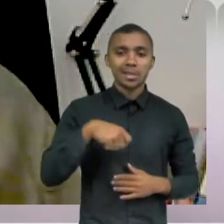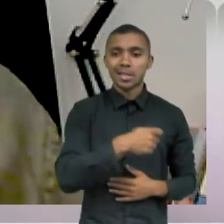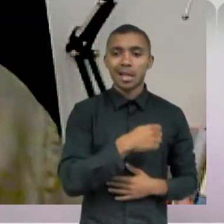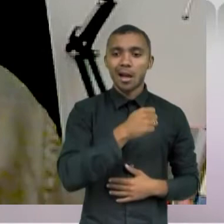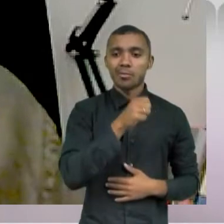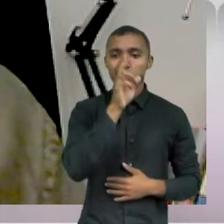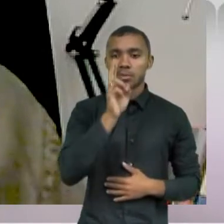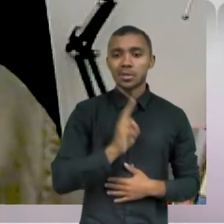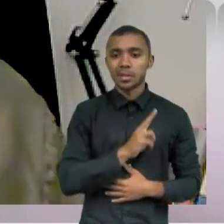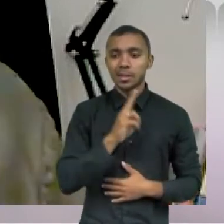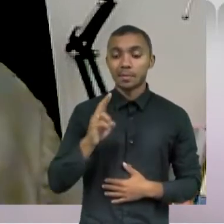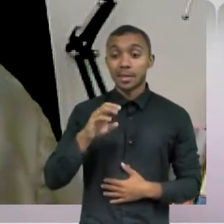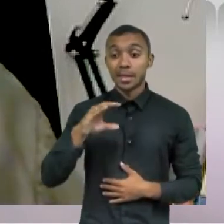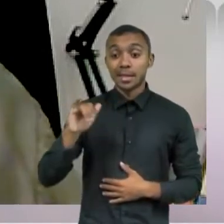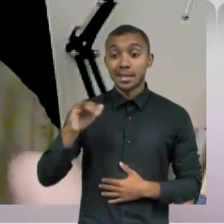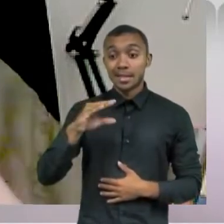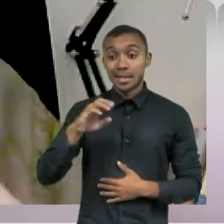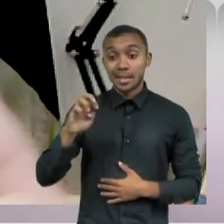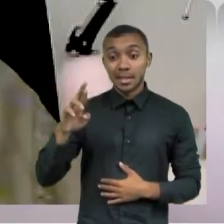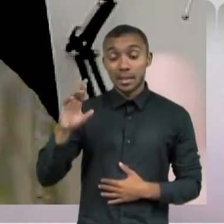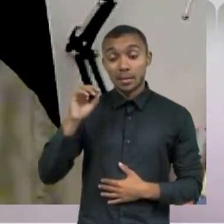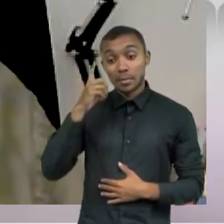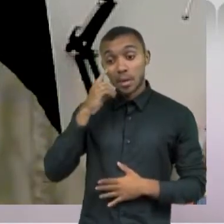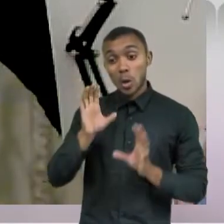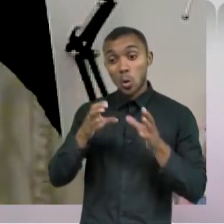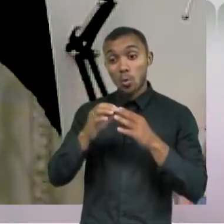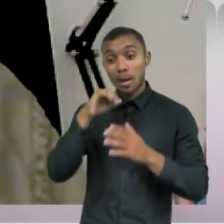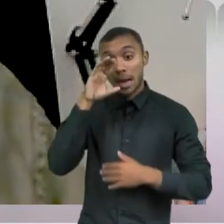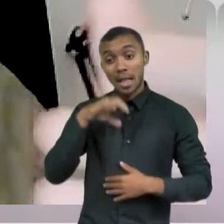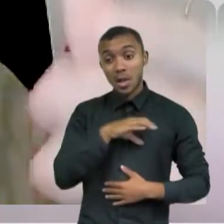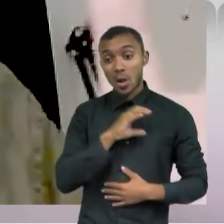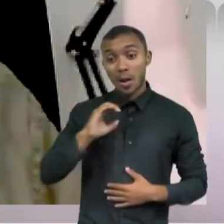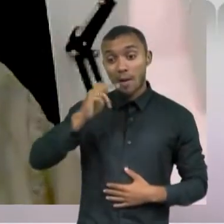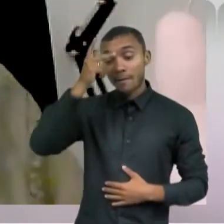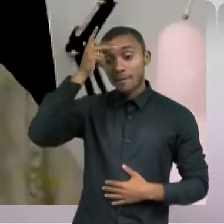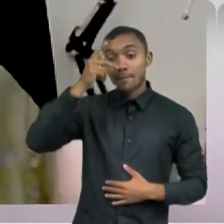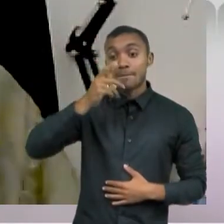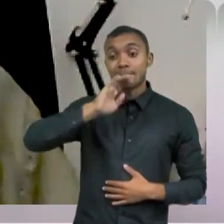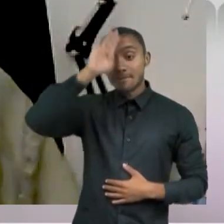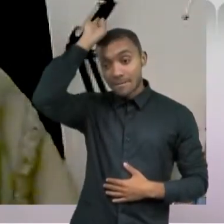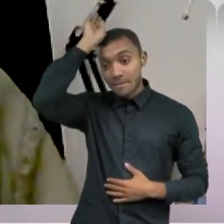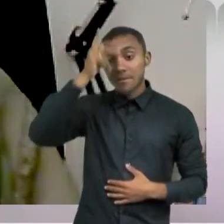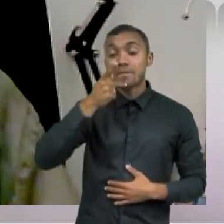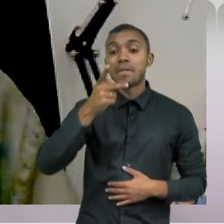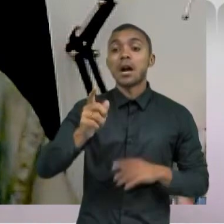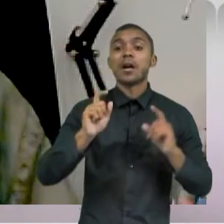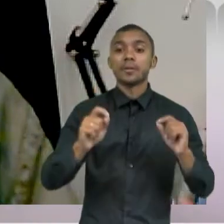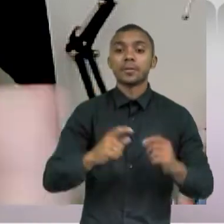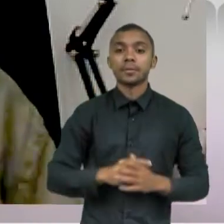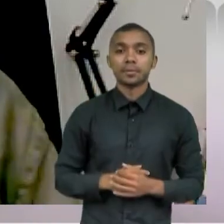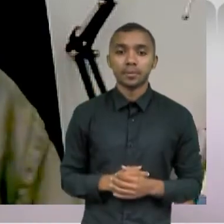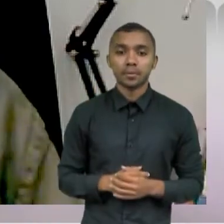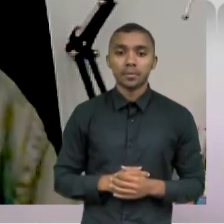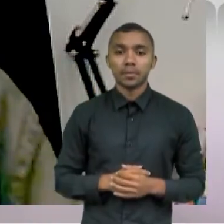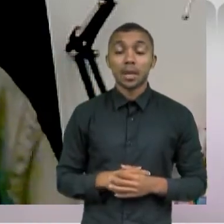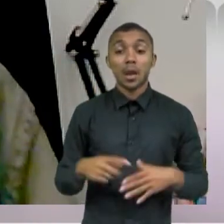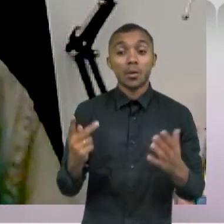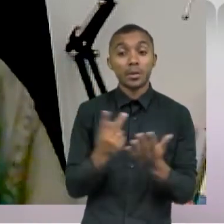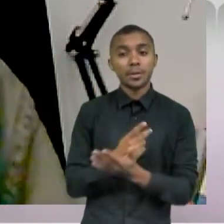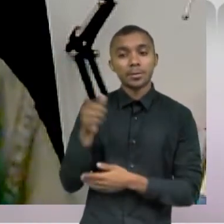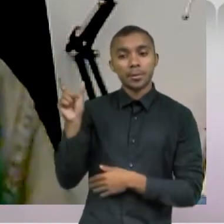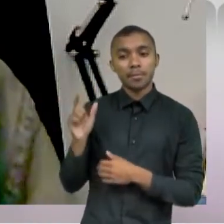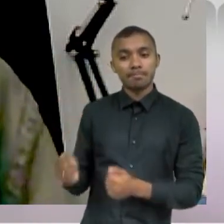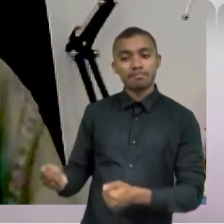de Padre Cícero. Os romeiros dizem uma coisa que, a toda hora, né, eles dizem frases maravilhosas. Uma vez eu ouvi uma romeira me